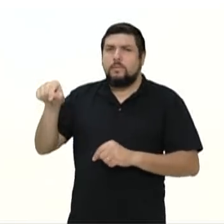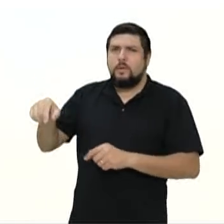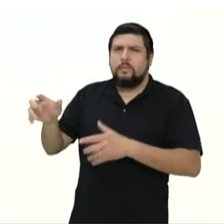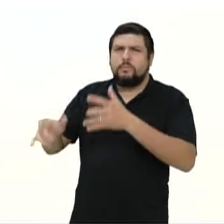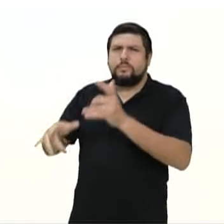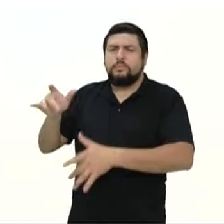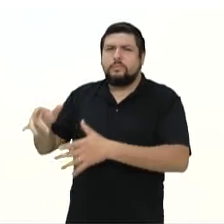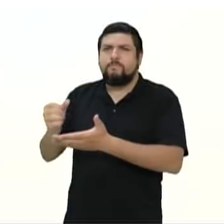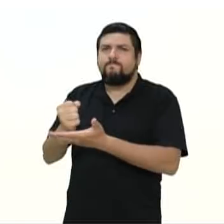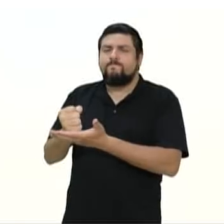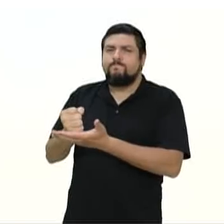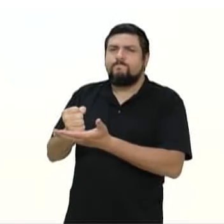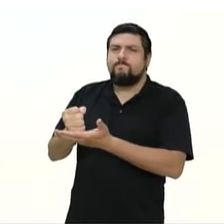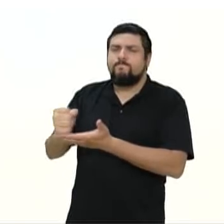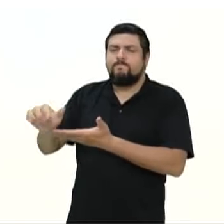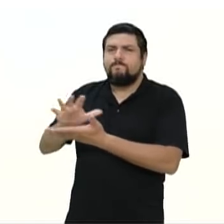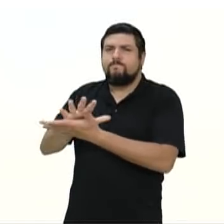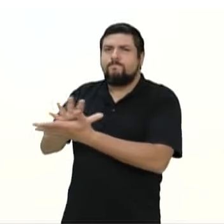cicatriz deixada.